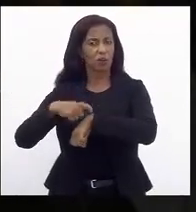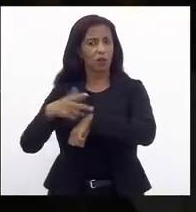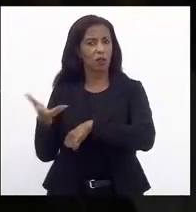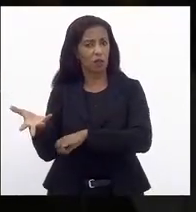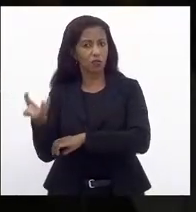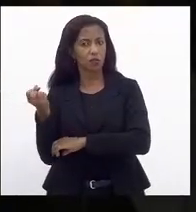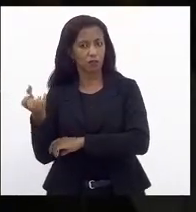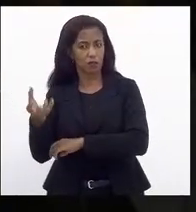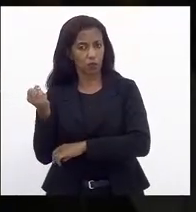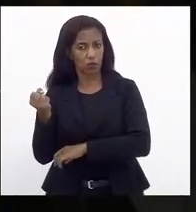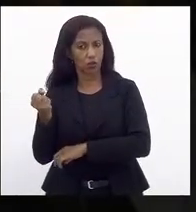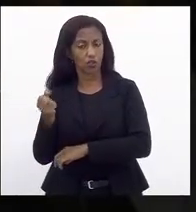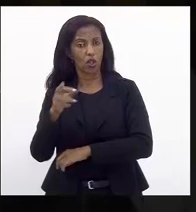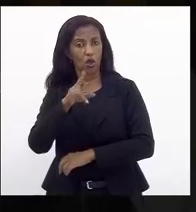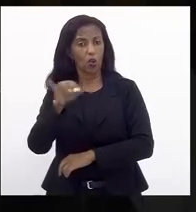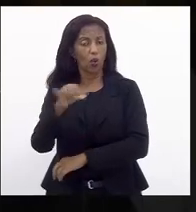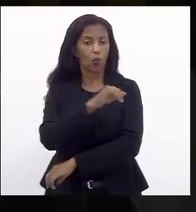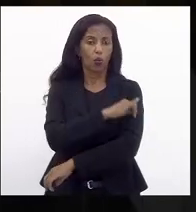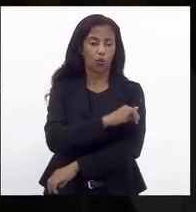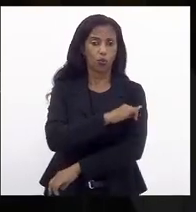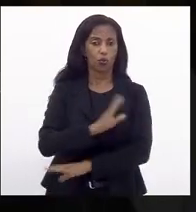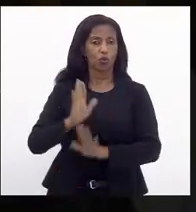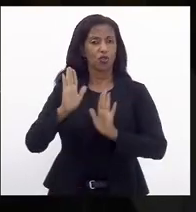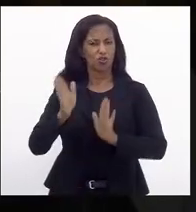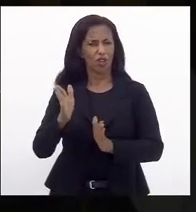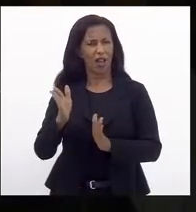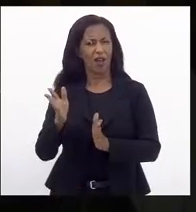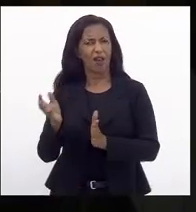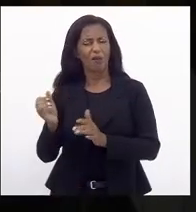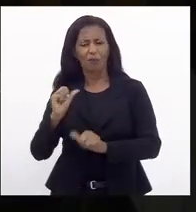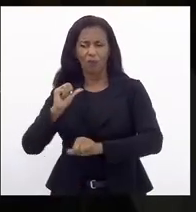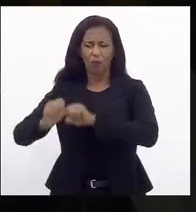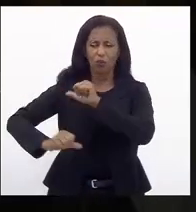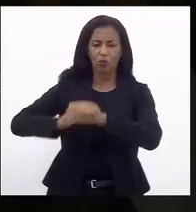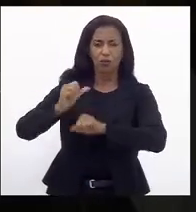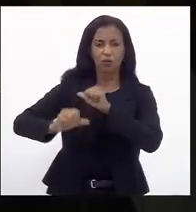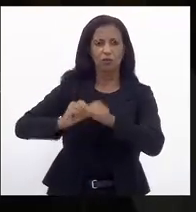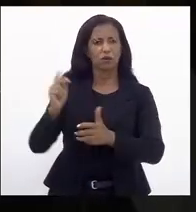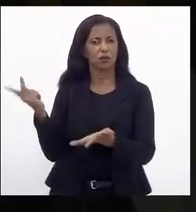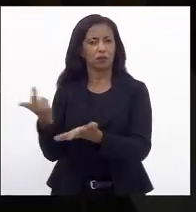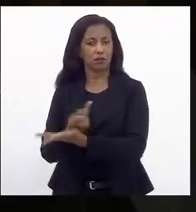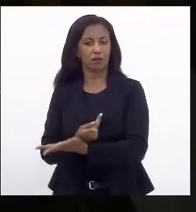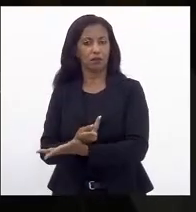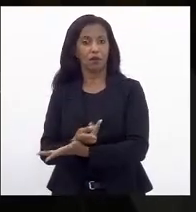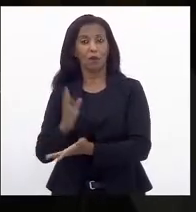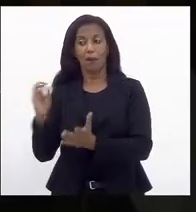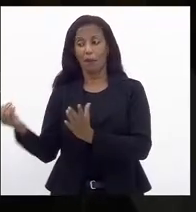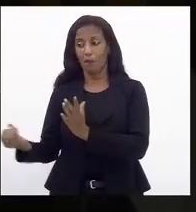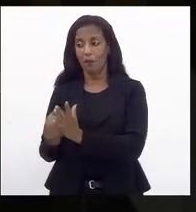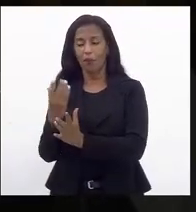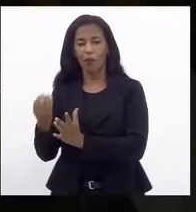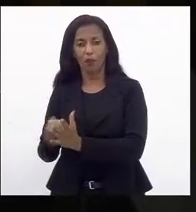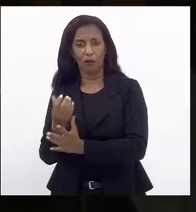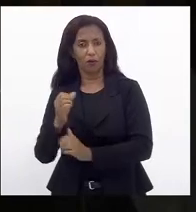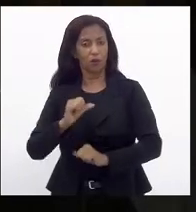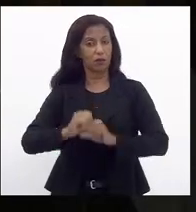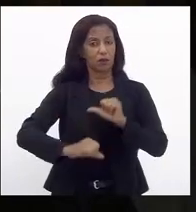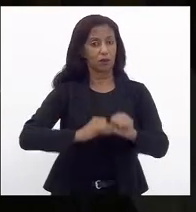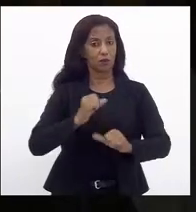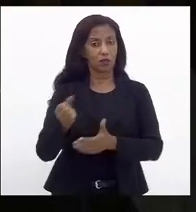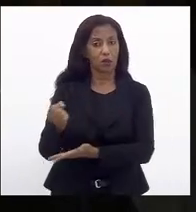pensões o Rio de Janeiro já promoveu essa mudança mas promoveu essa mudança